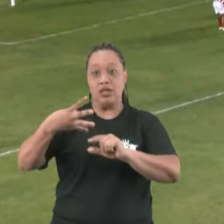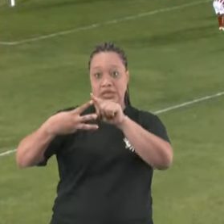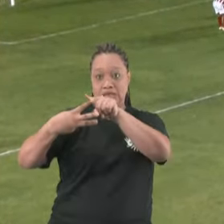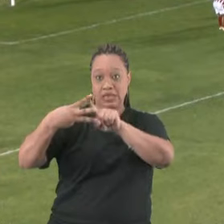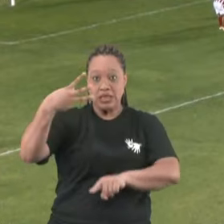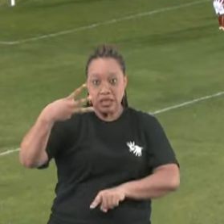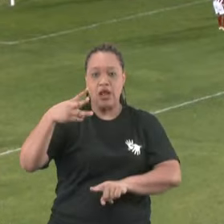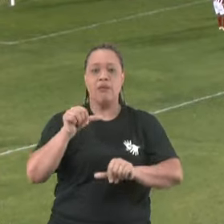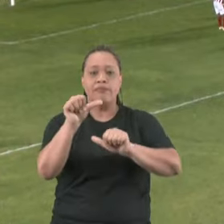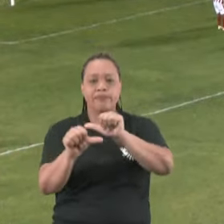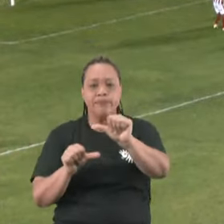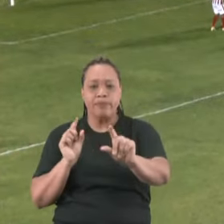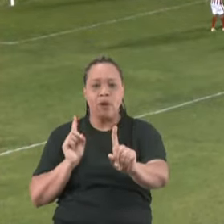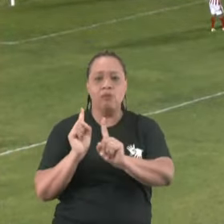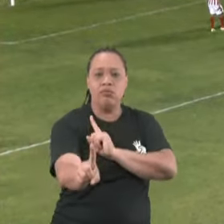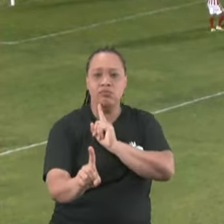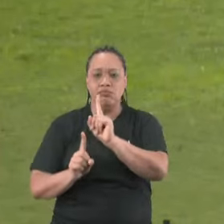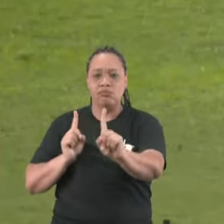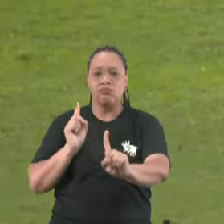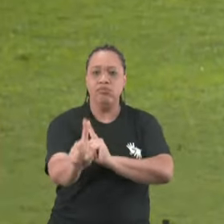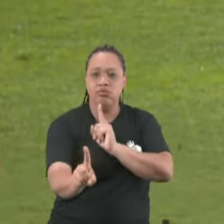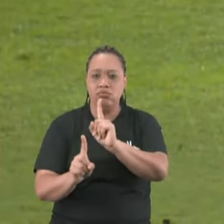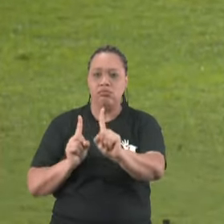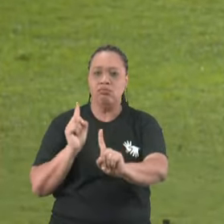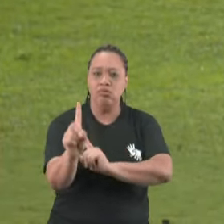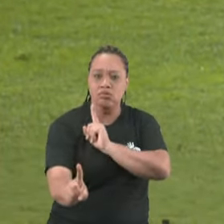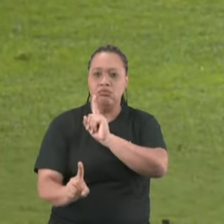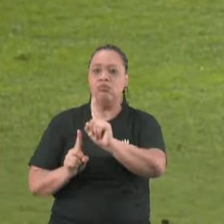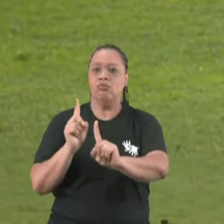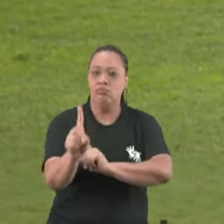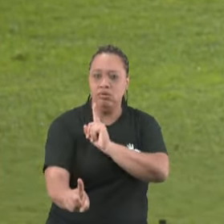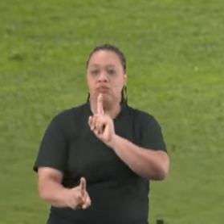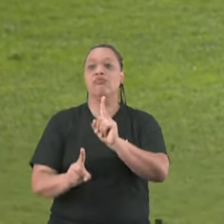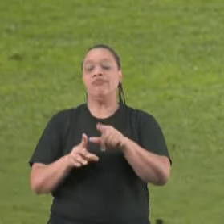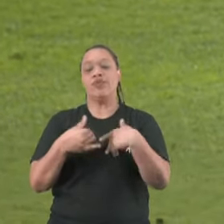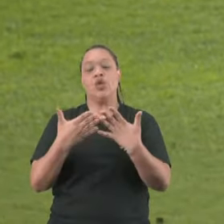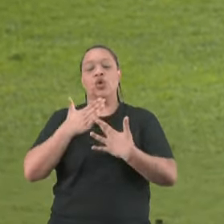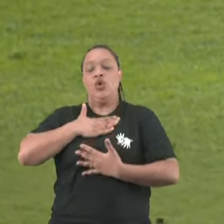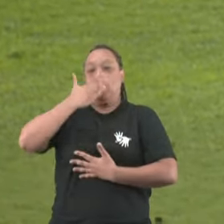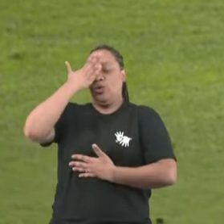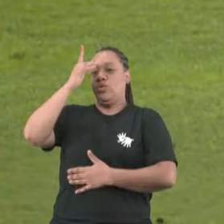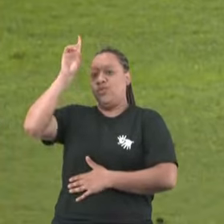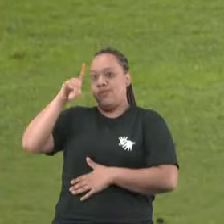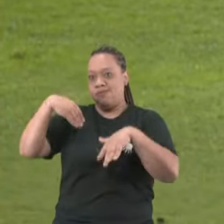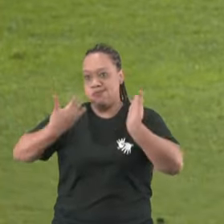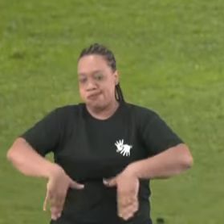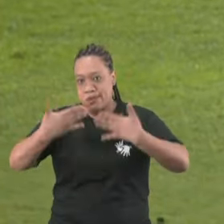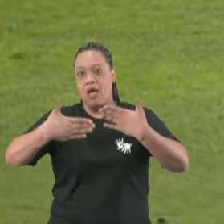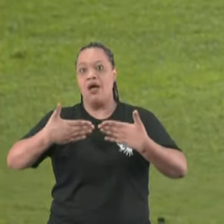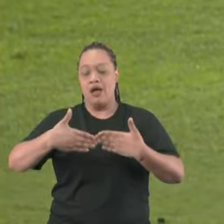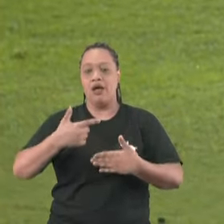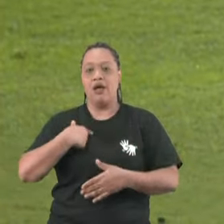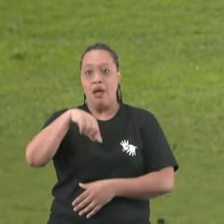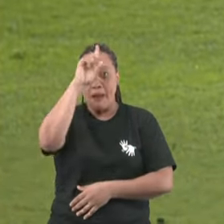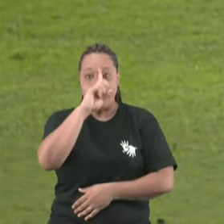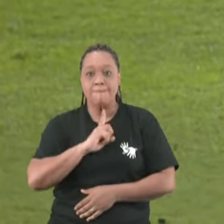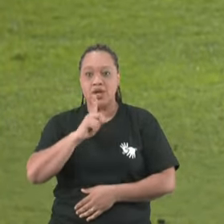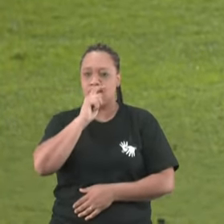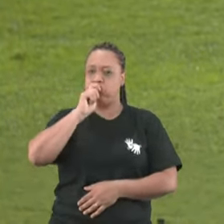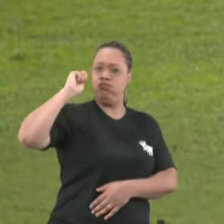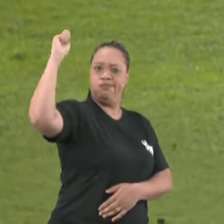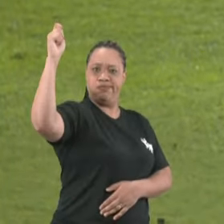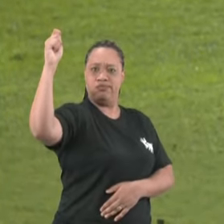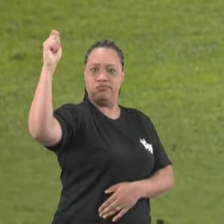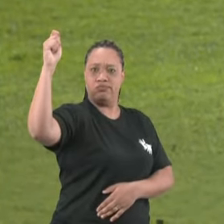só conferindo aqui, estava tudo certo. É, mas muita anotação para fazer, né? Muita coisa. Meu Deus. Amarelo para o Formiga era outro que